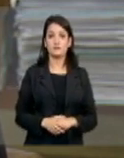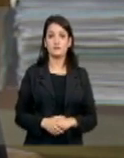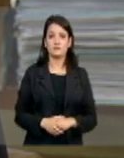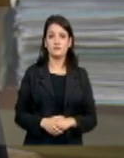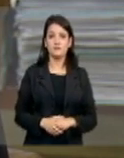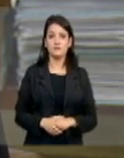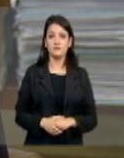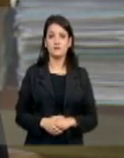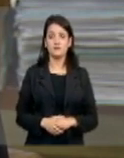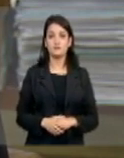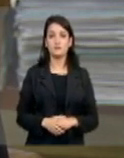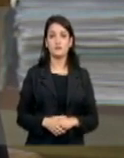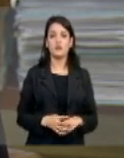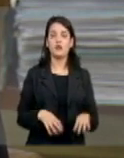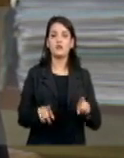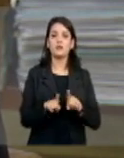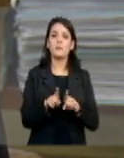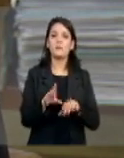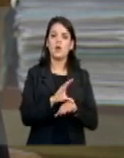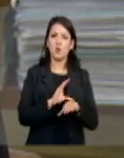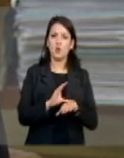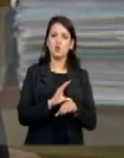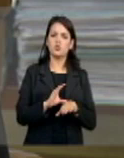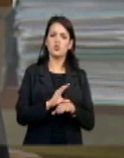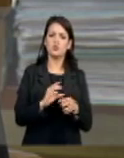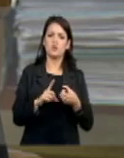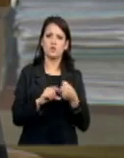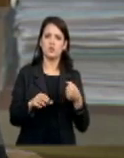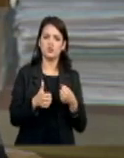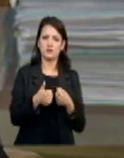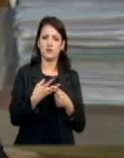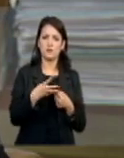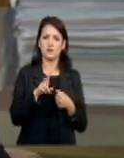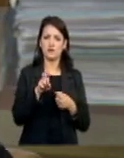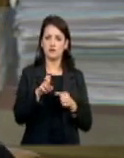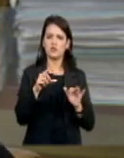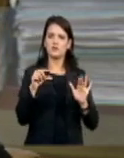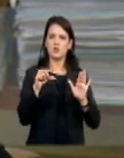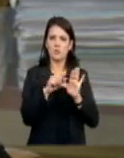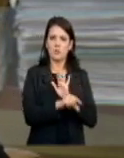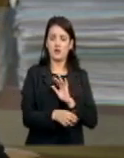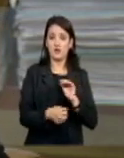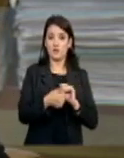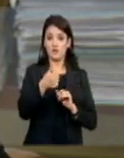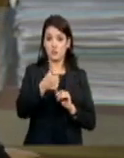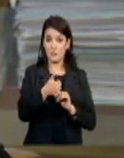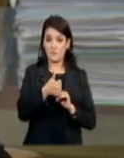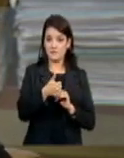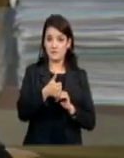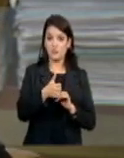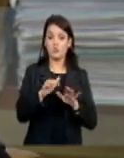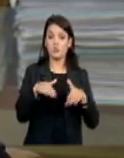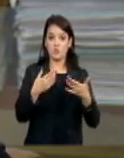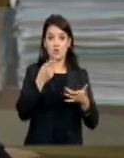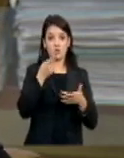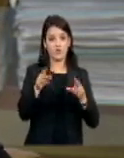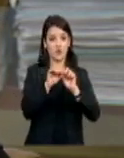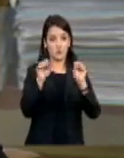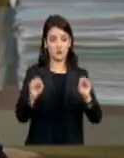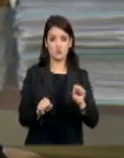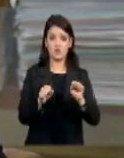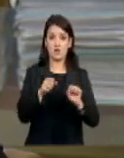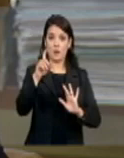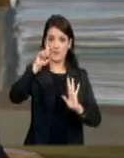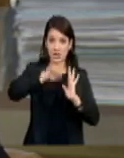a própria função da república em seu artigo 145 parágrafo 1º ao discurso do sistema tributário nacional